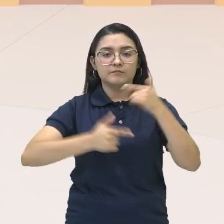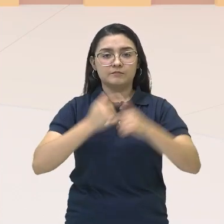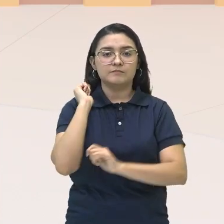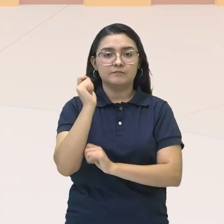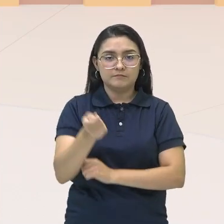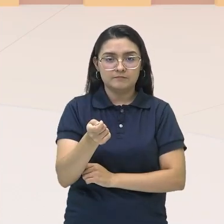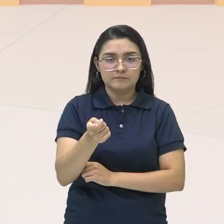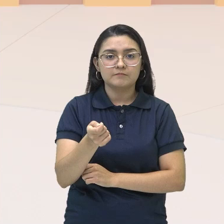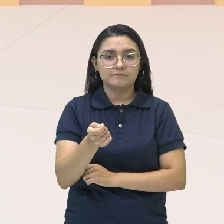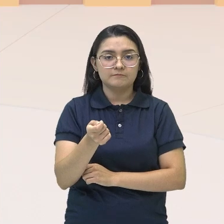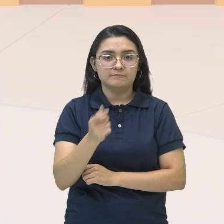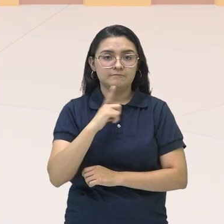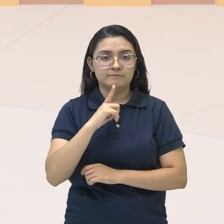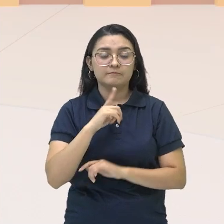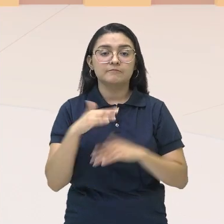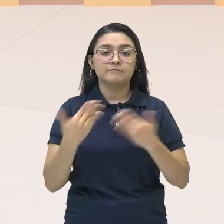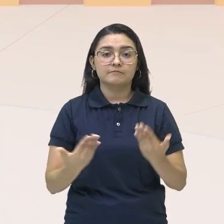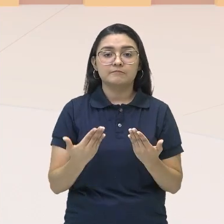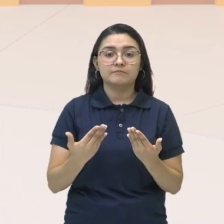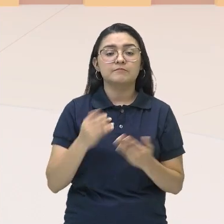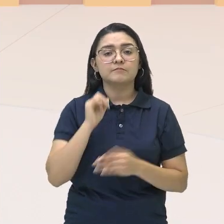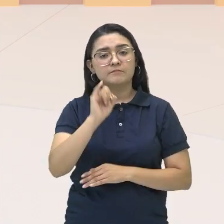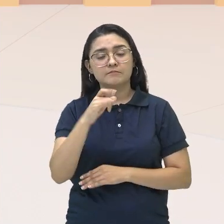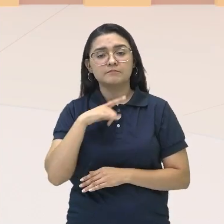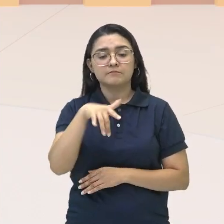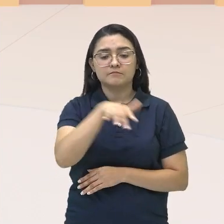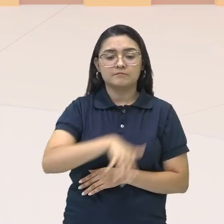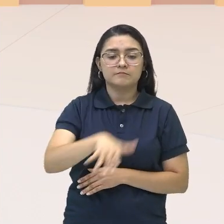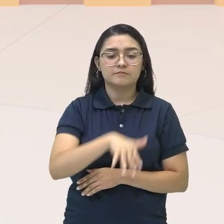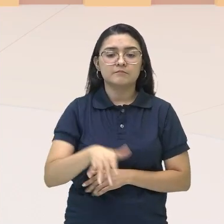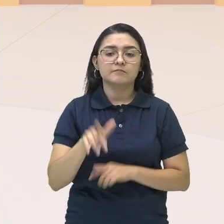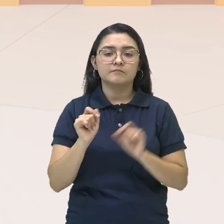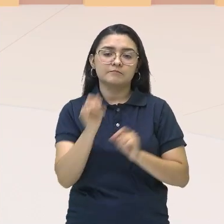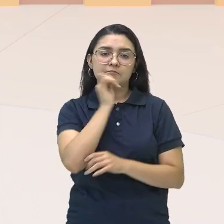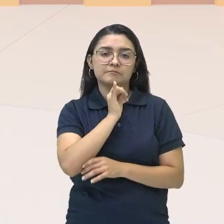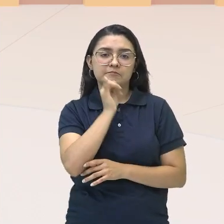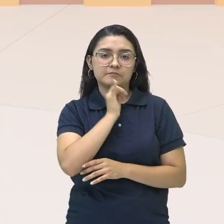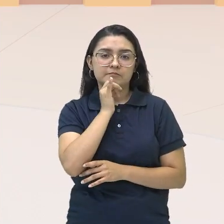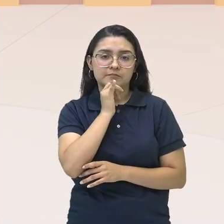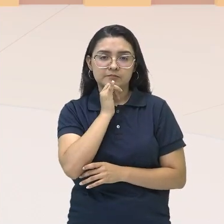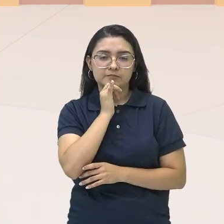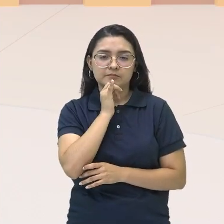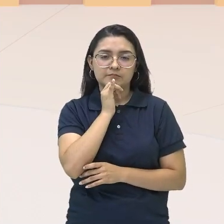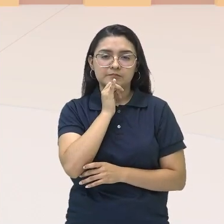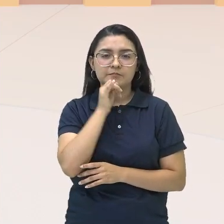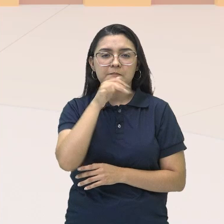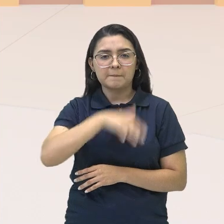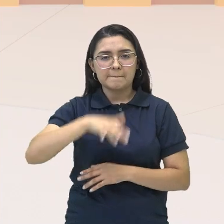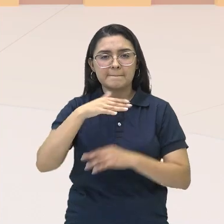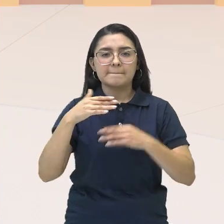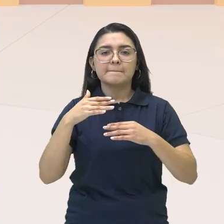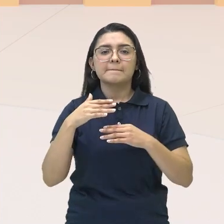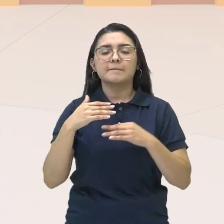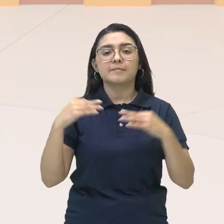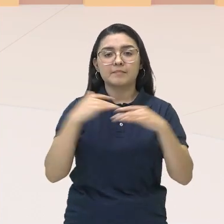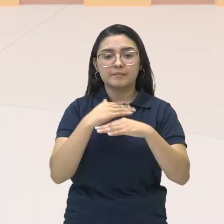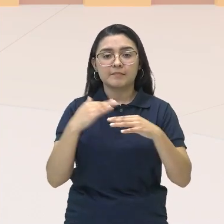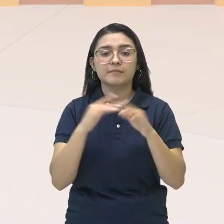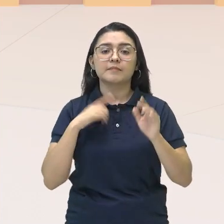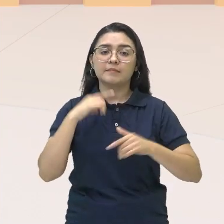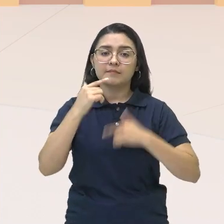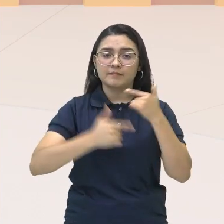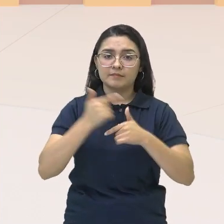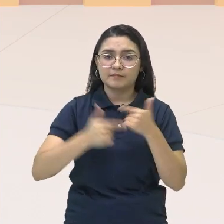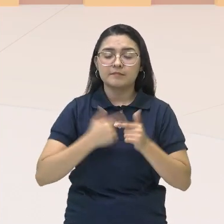por exemplo. Se nós estamos aí no campo, né, digamos aí também urbano, né, nós temos já atividades